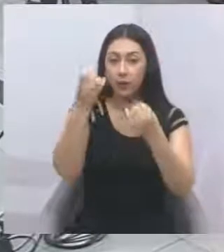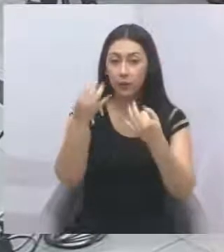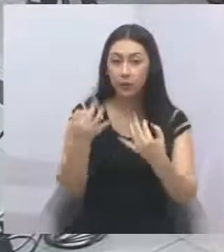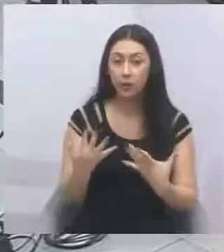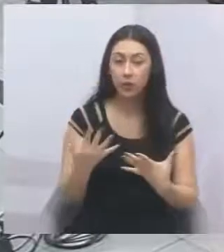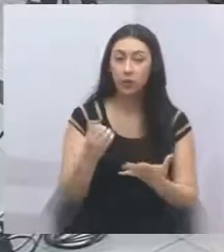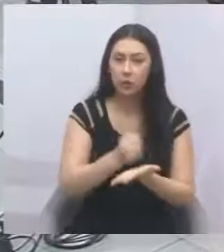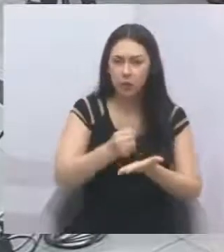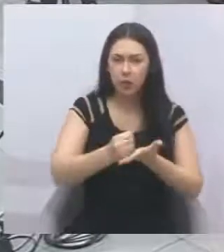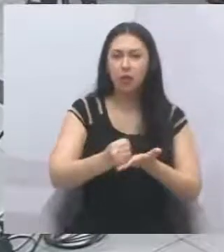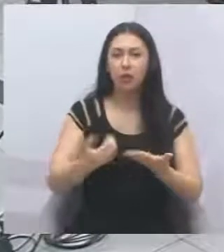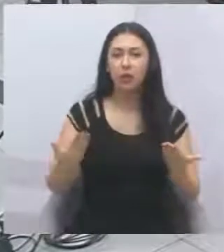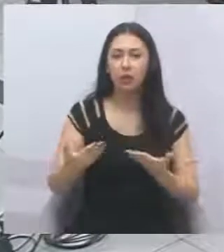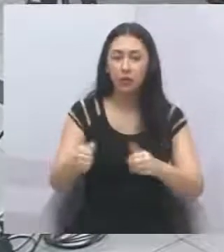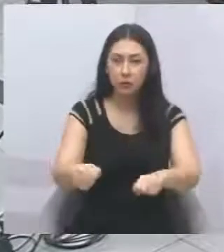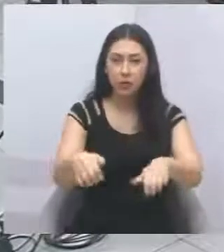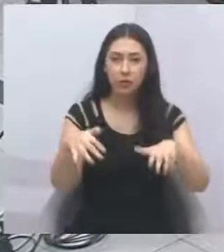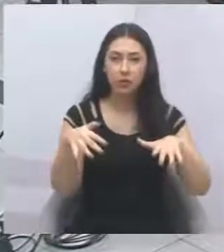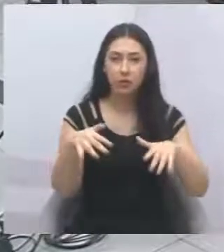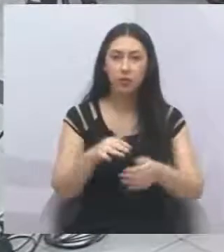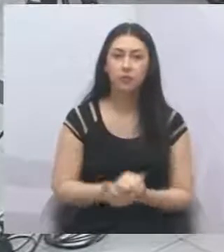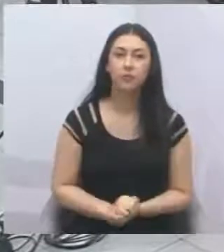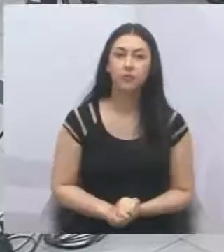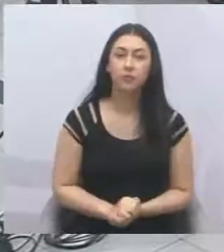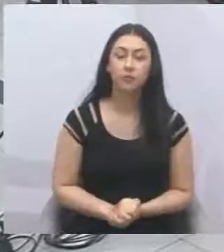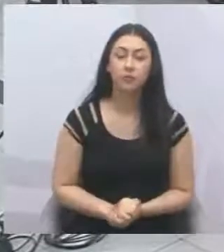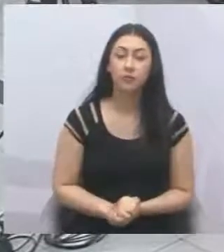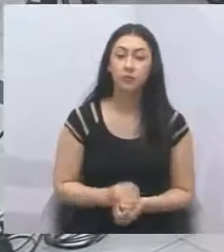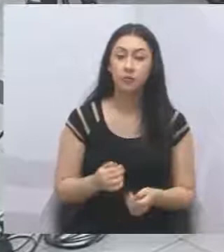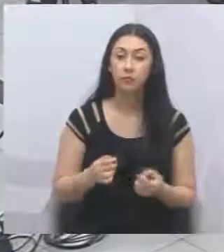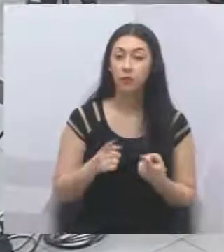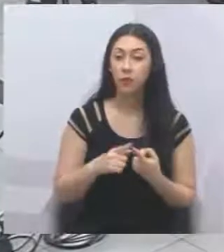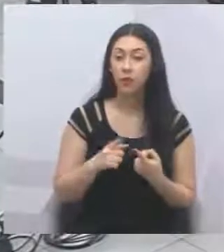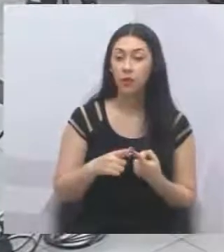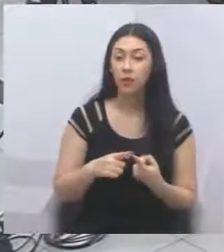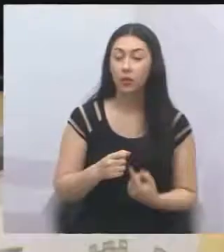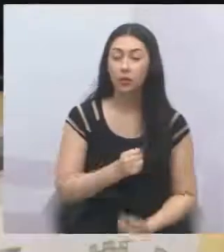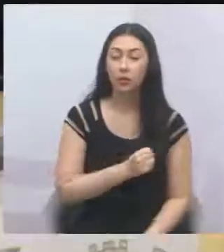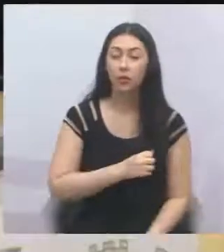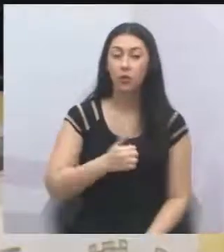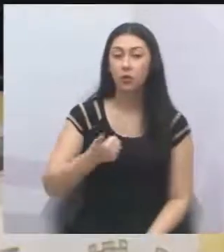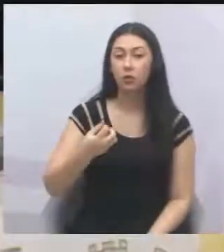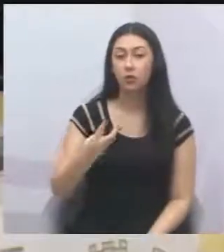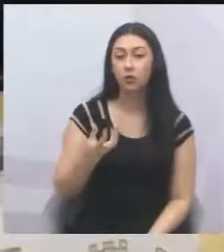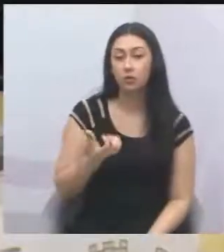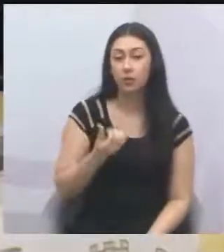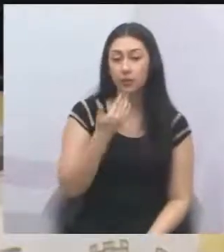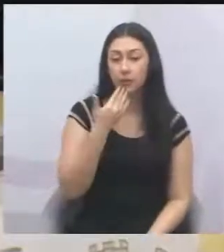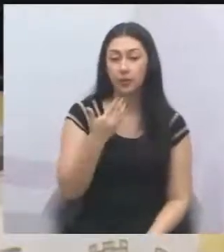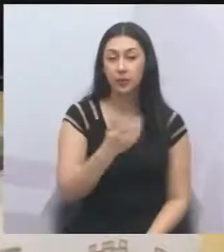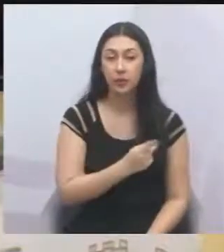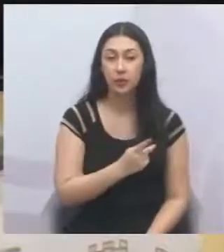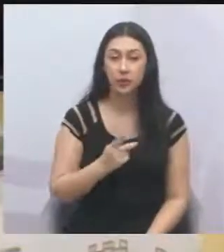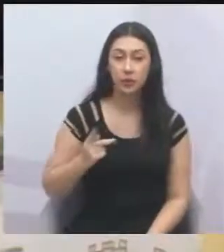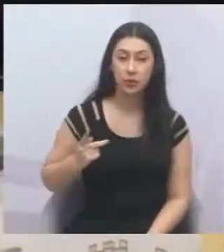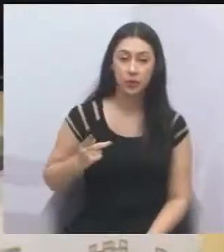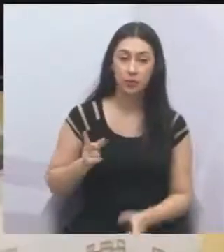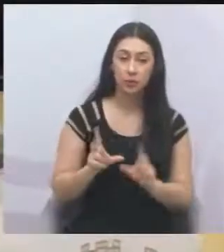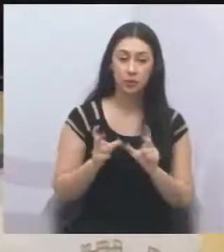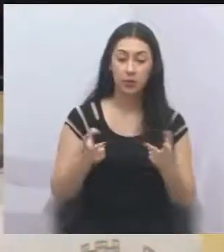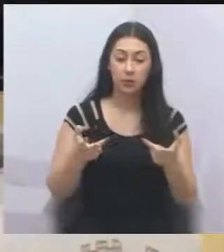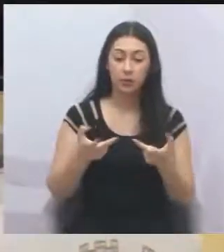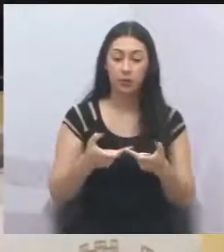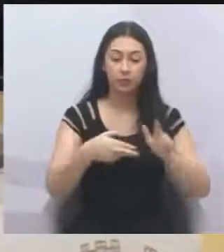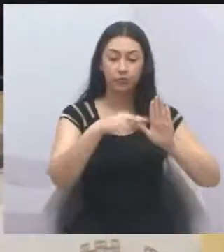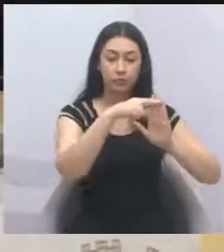informações protocolados para esta sessão. Primeiro pedido 136, requeremos ao excelentíssimo senhor presidente dessa casa, ouvido